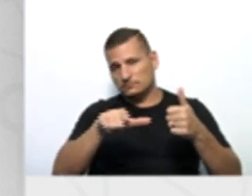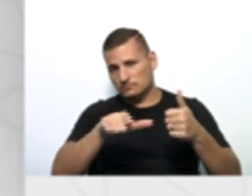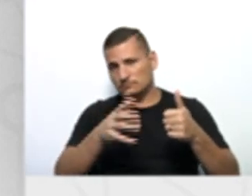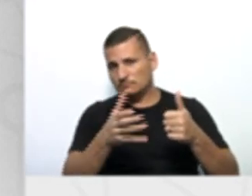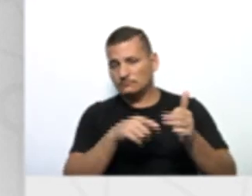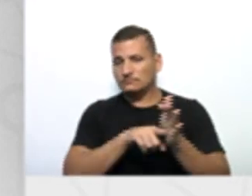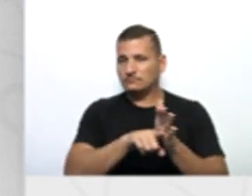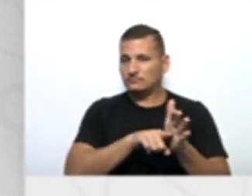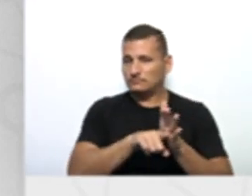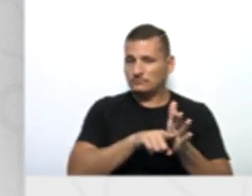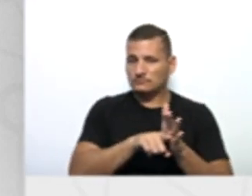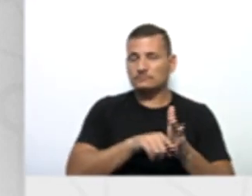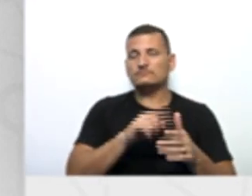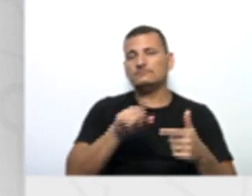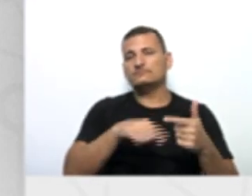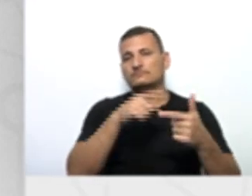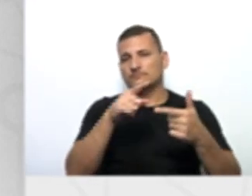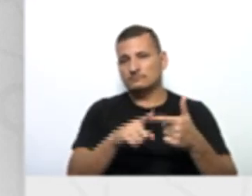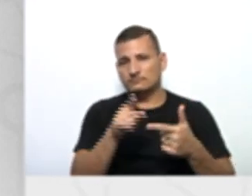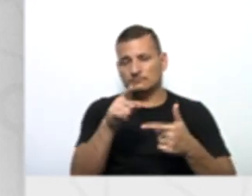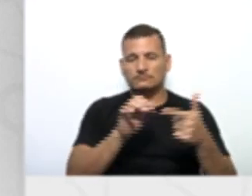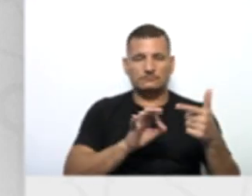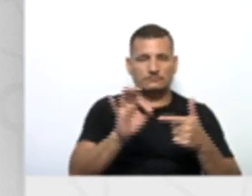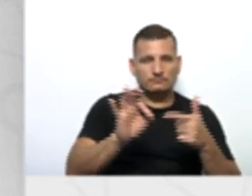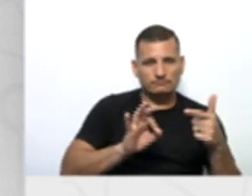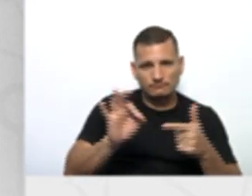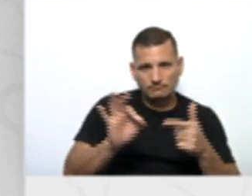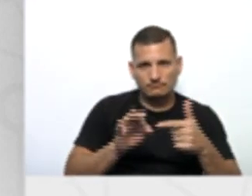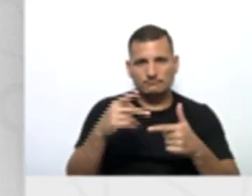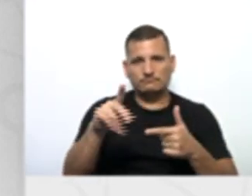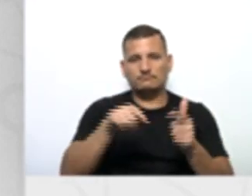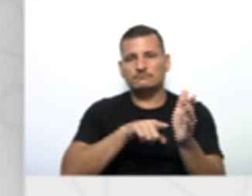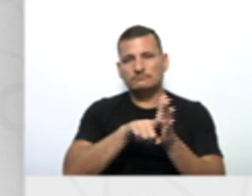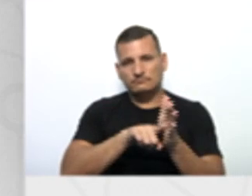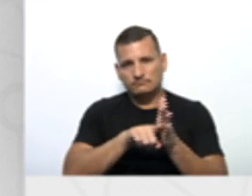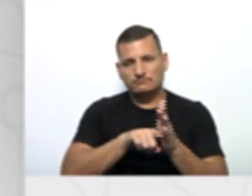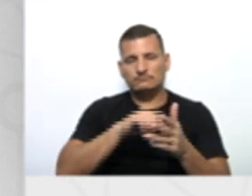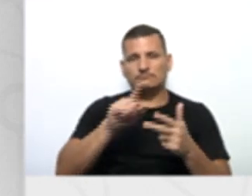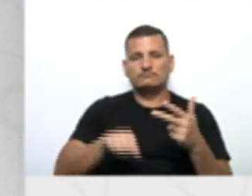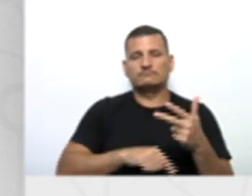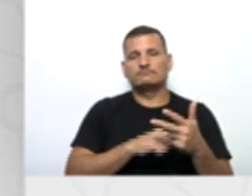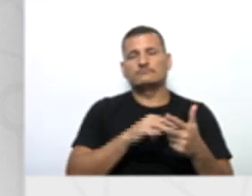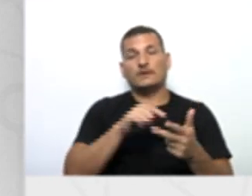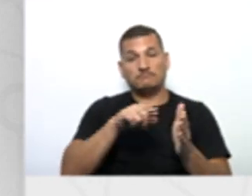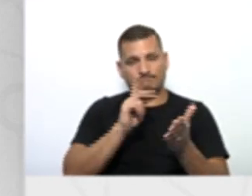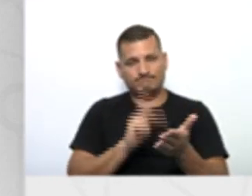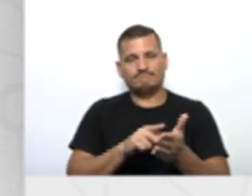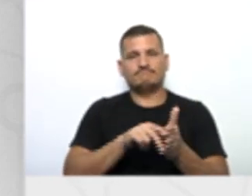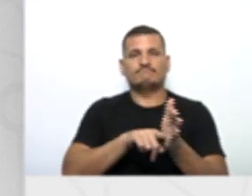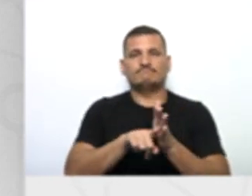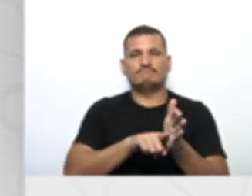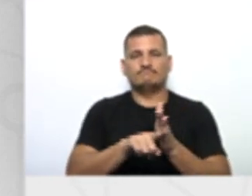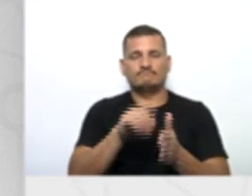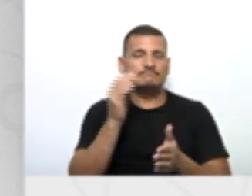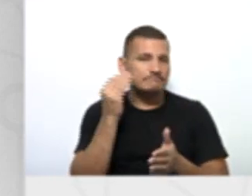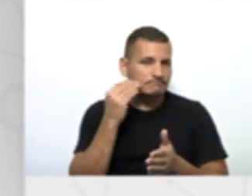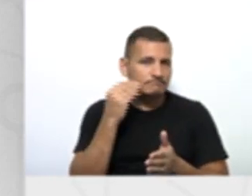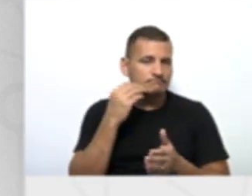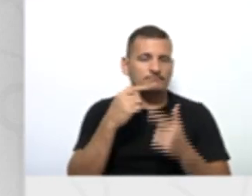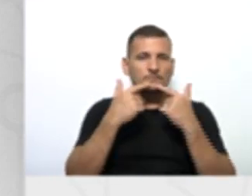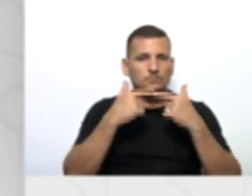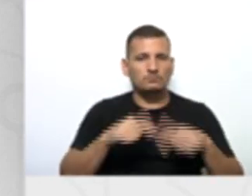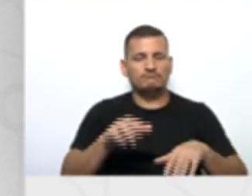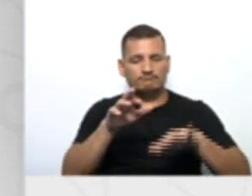pesquisar. Depois você vai organizar a sua pesquisa. Você vai de fato fazer a pesquisa, testar a